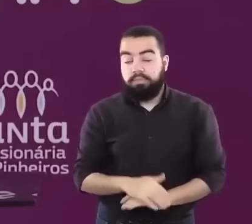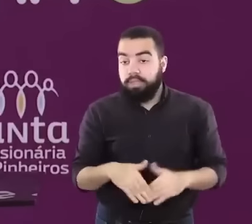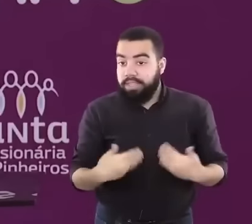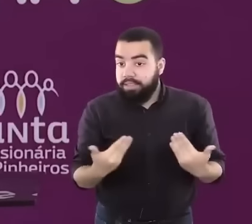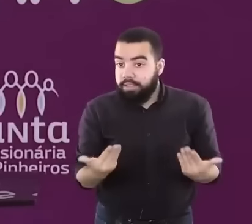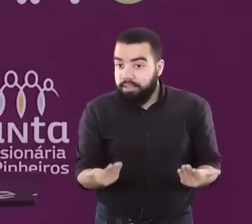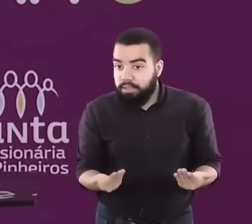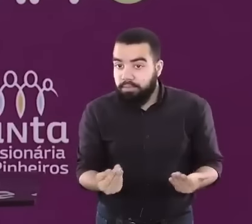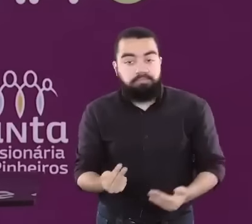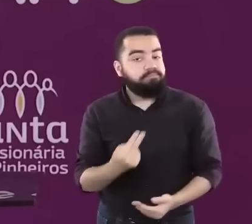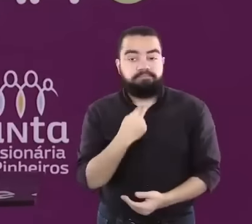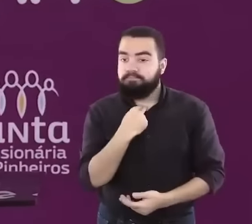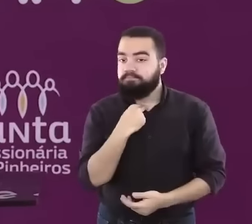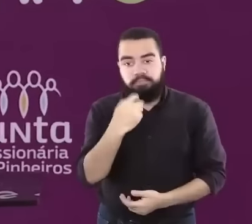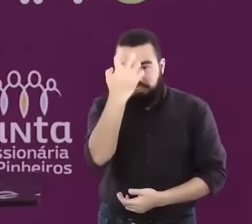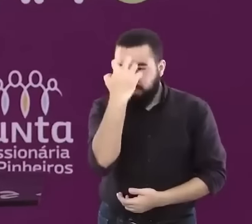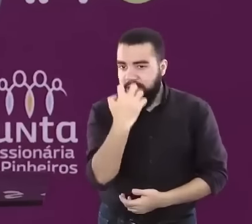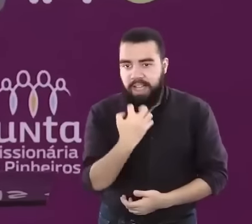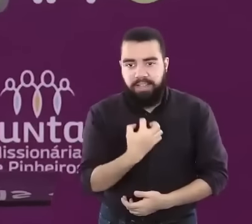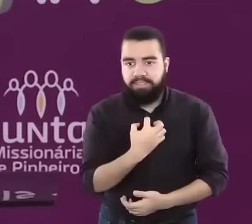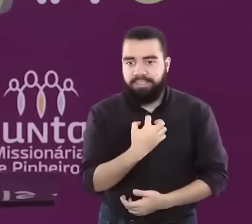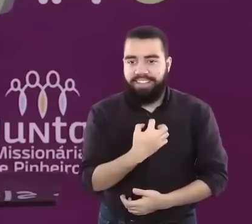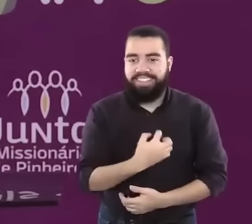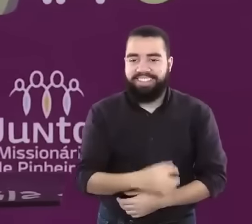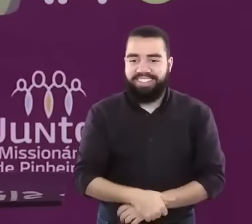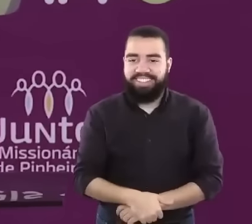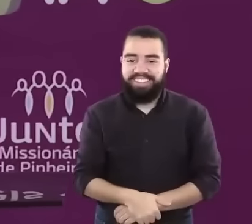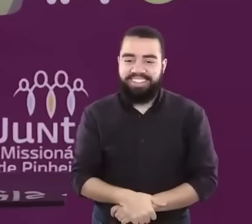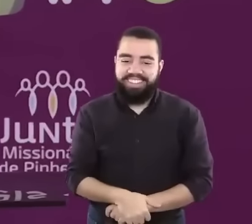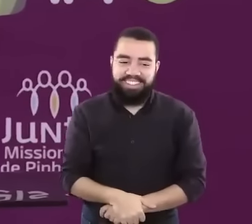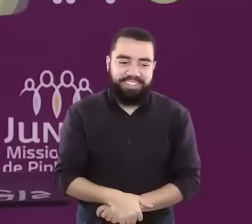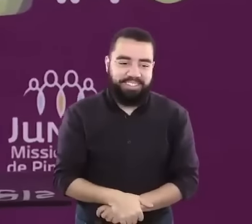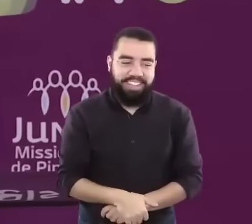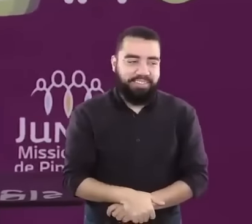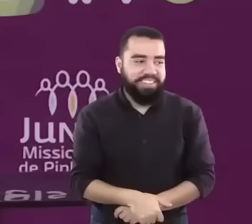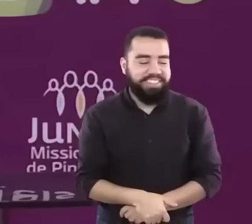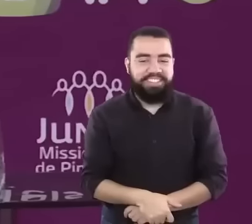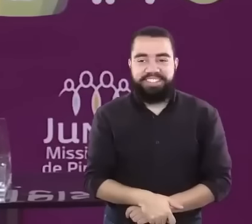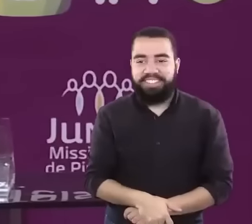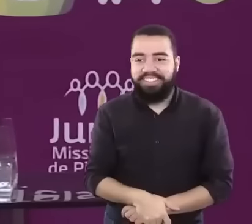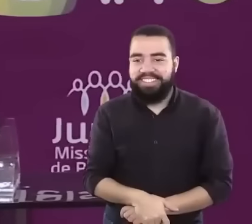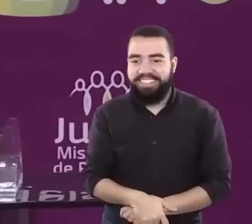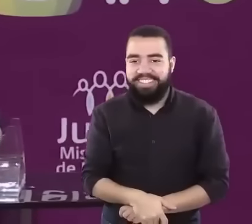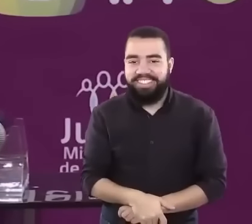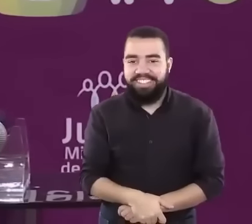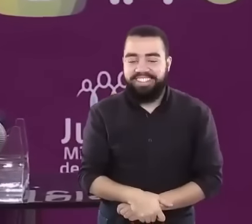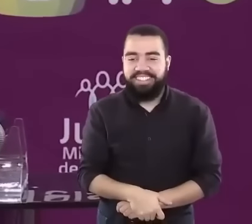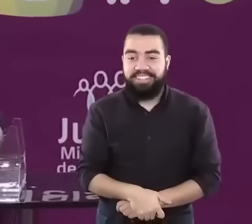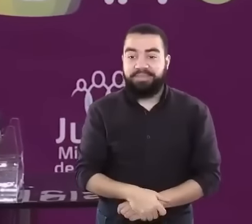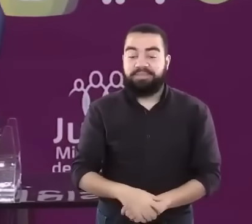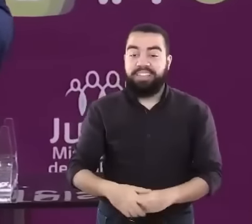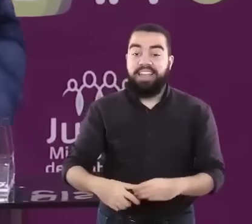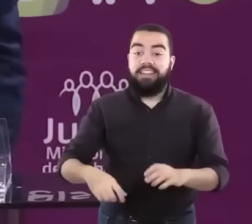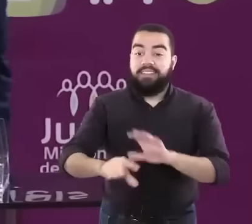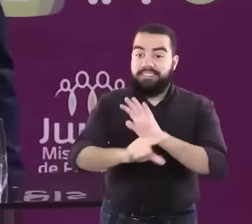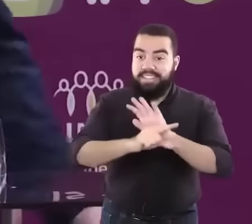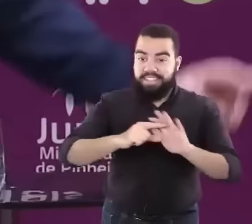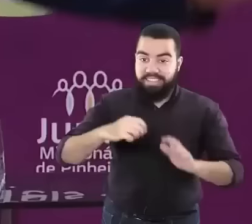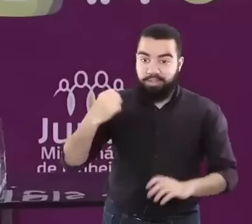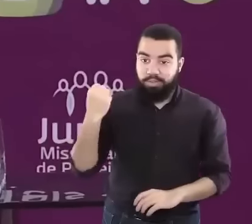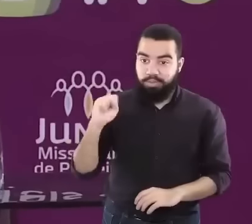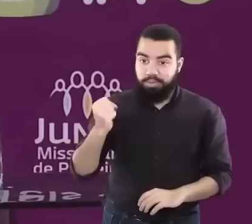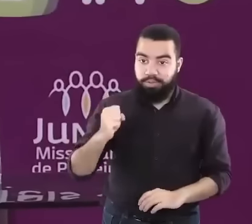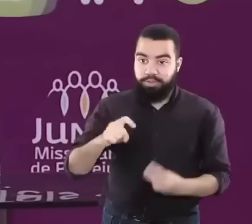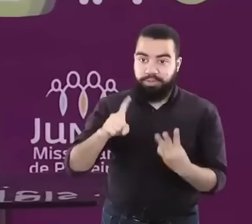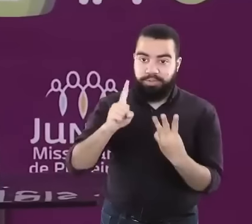então liga um ar condicionado aí na cabeça Versículo 8